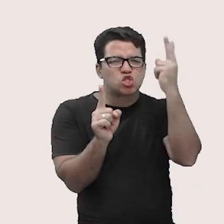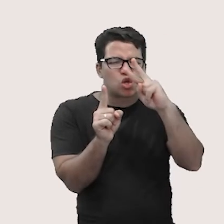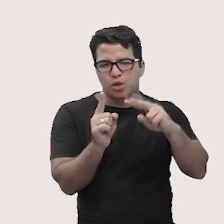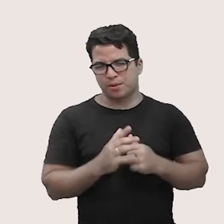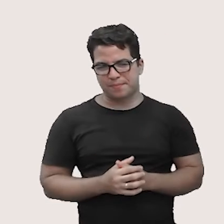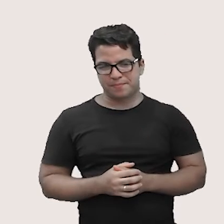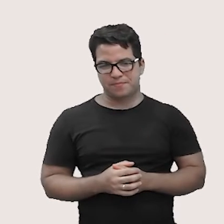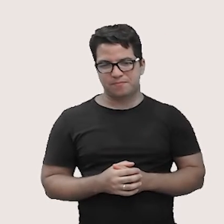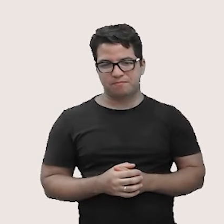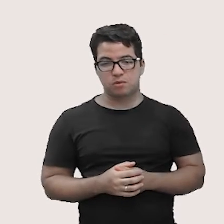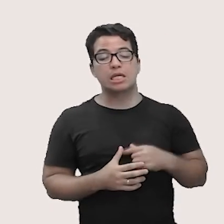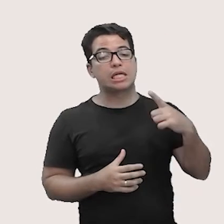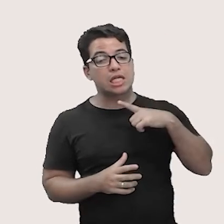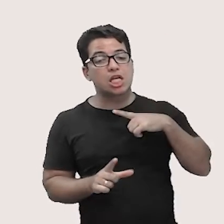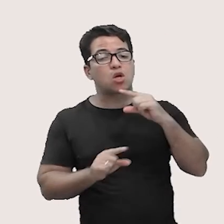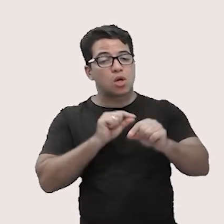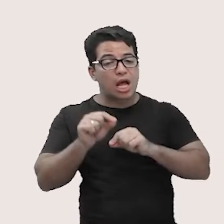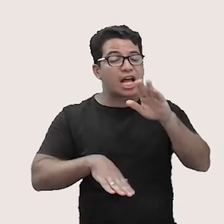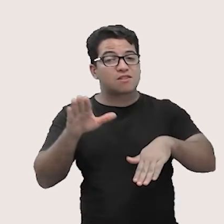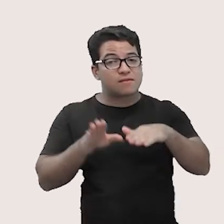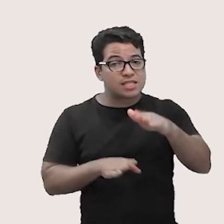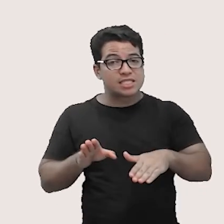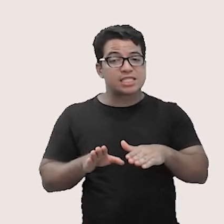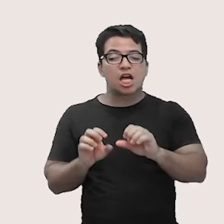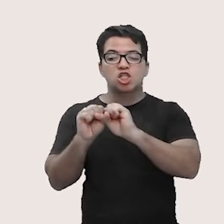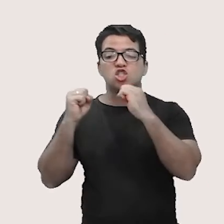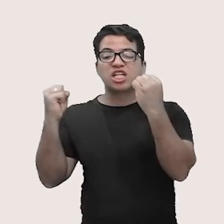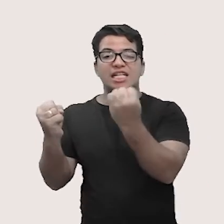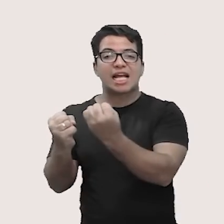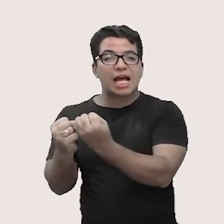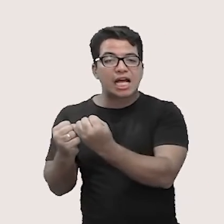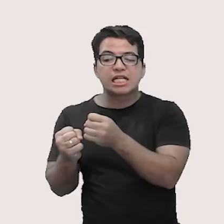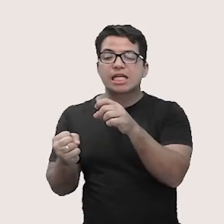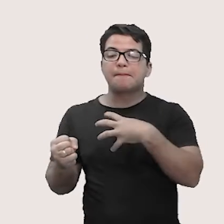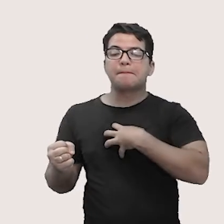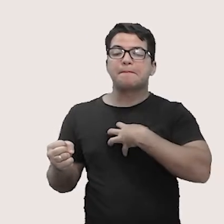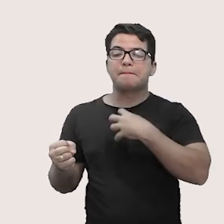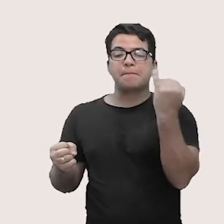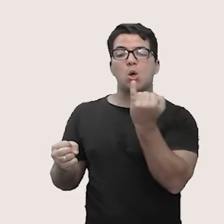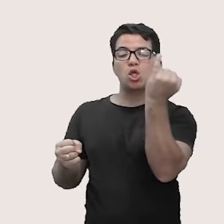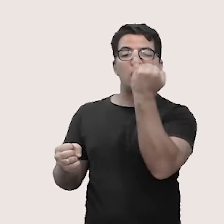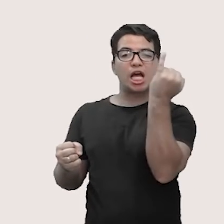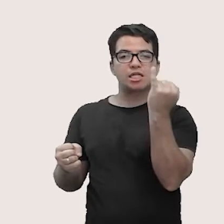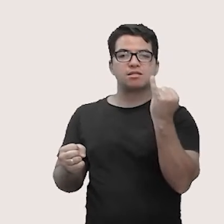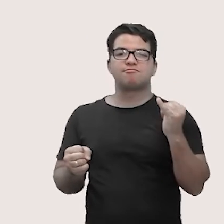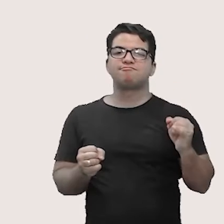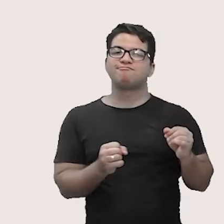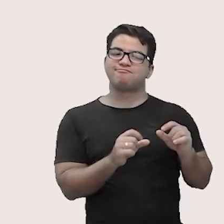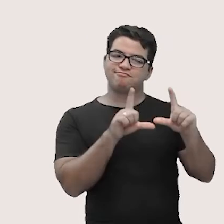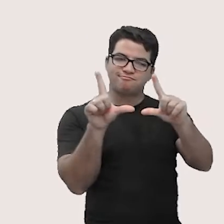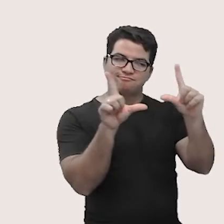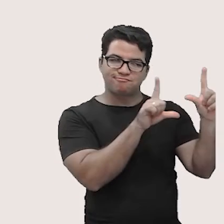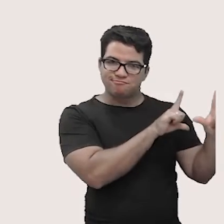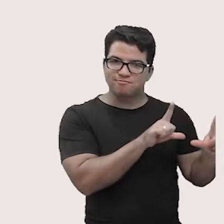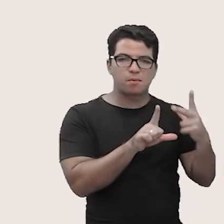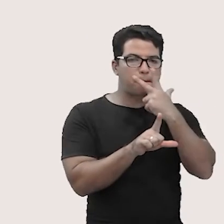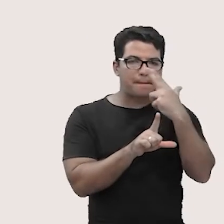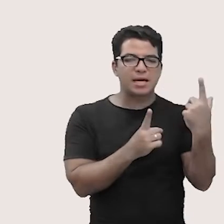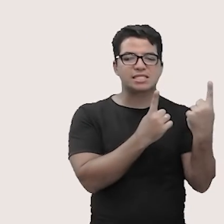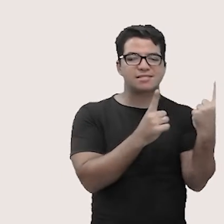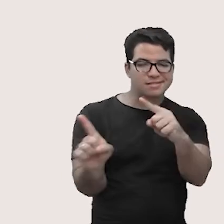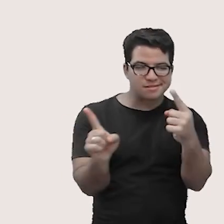em geral faz crítica aos valores sociais. A gente tem Calvin aí, tá? E Calvin tá